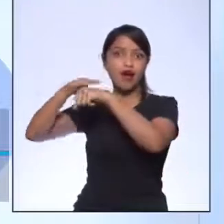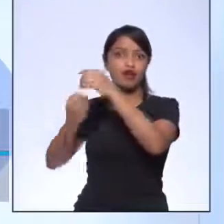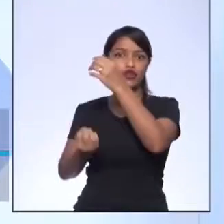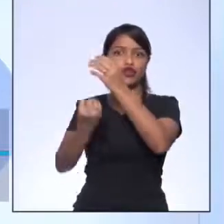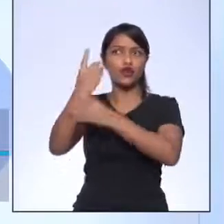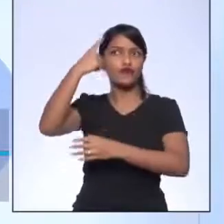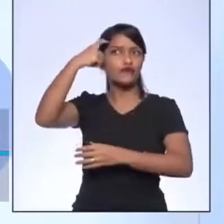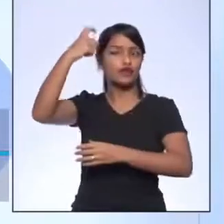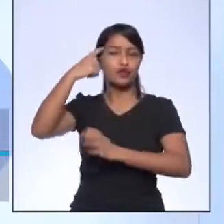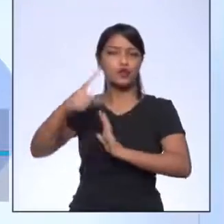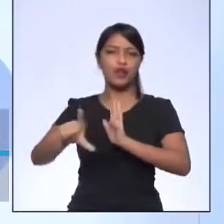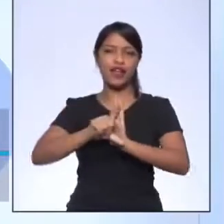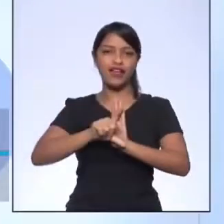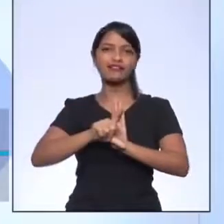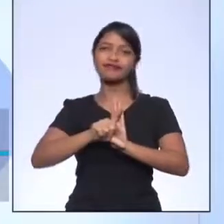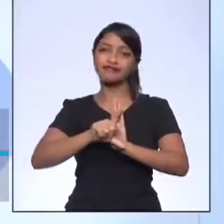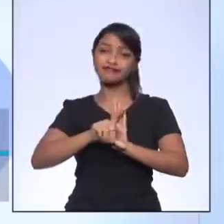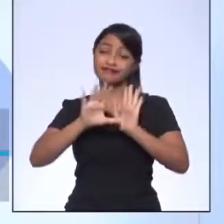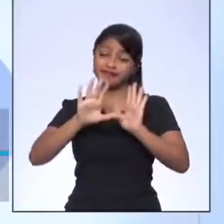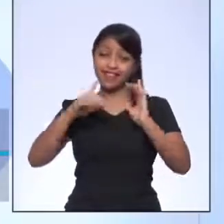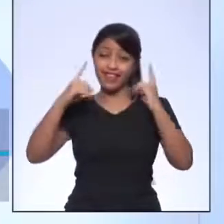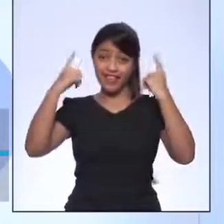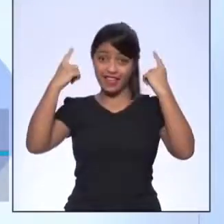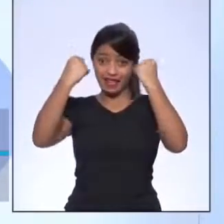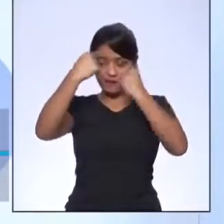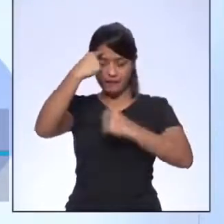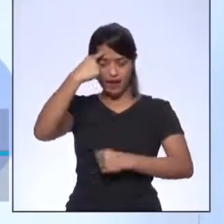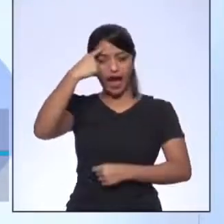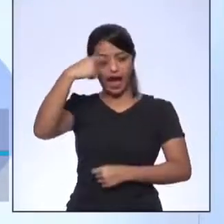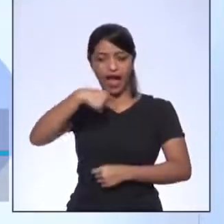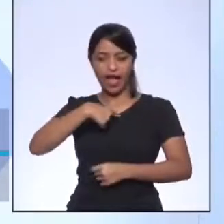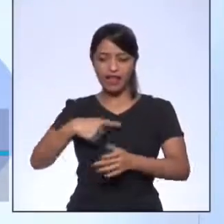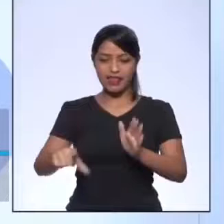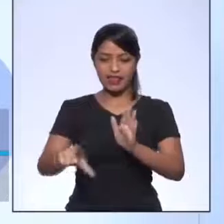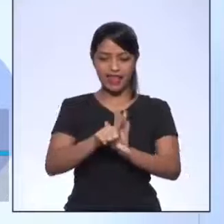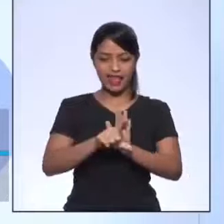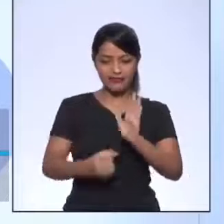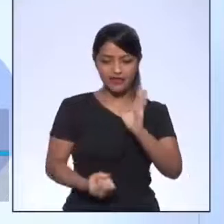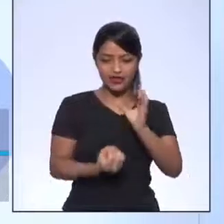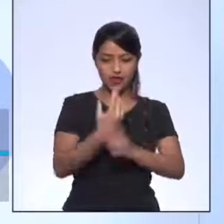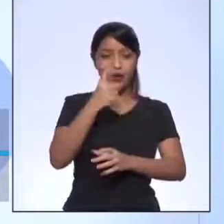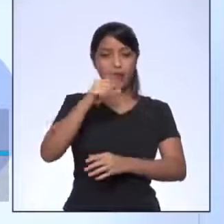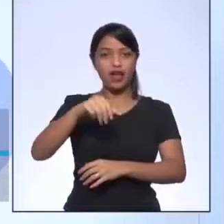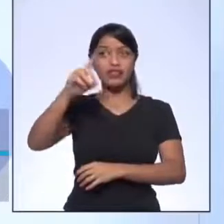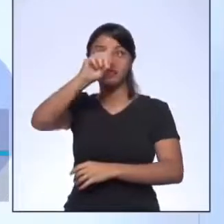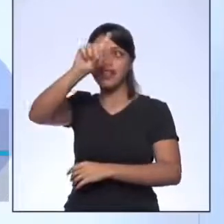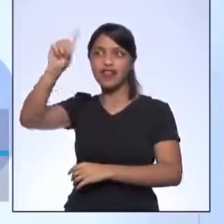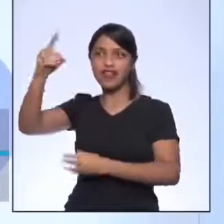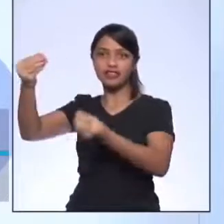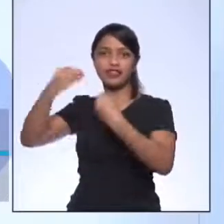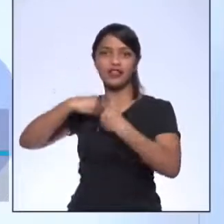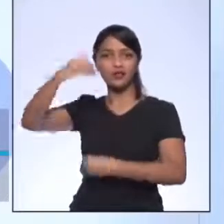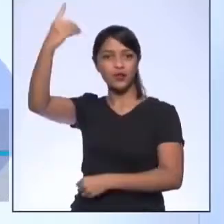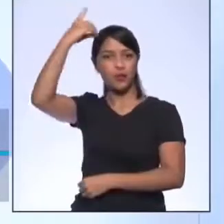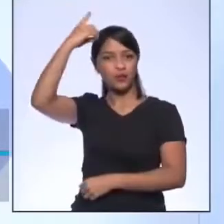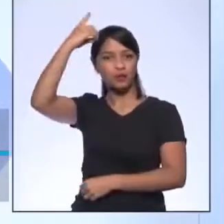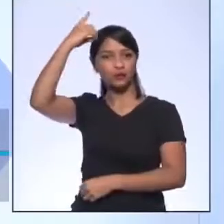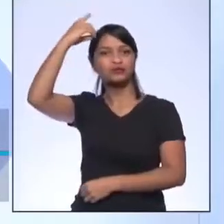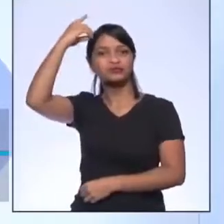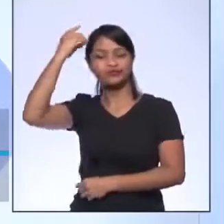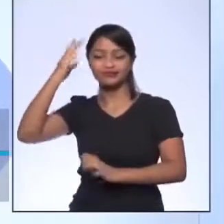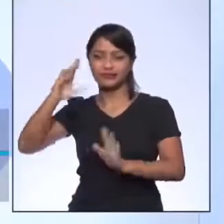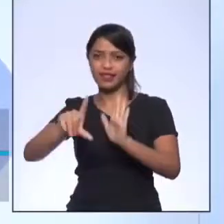era um dom que veio dos deuses, algo que os deuses presenteou os humanos, então a lei era